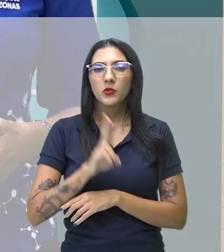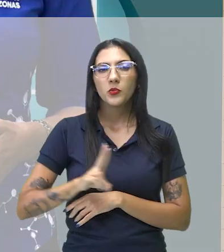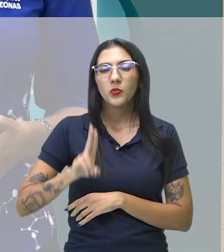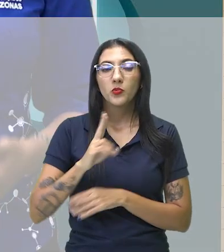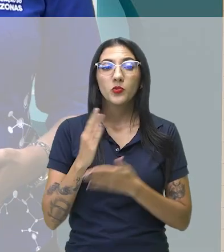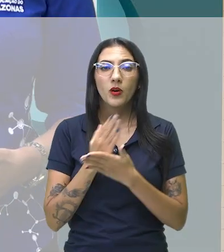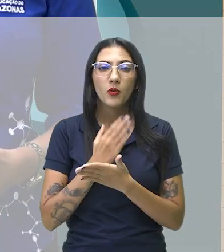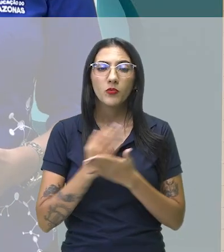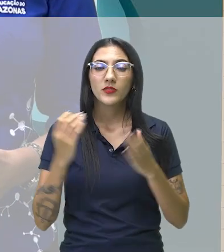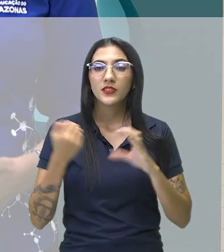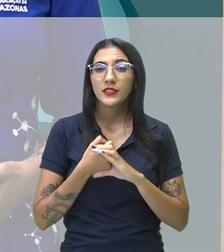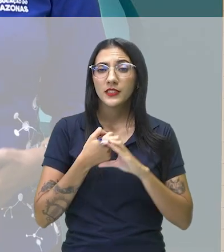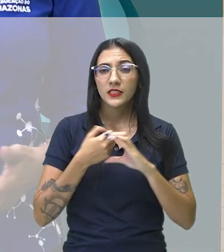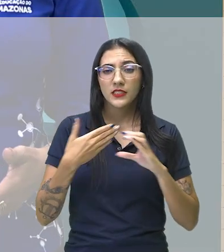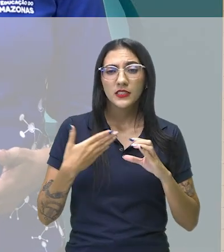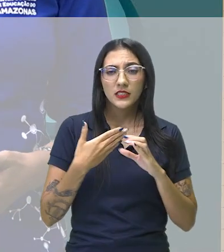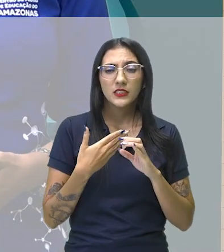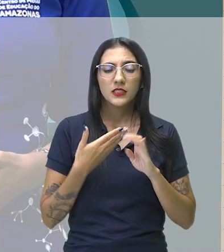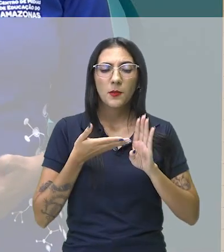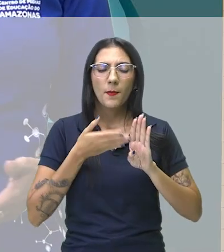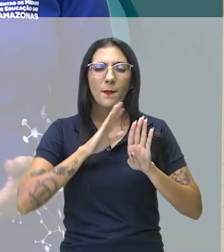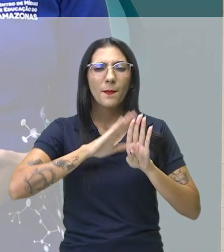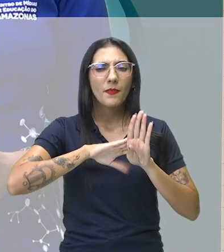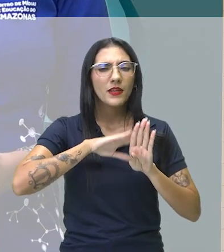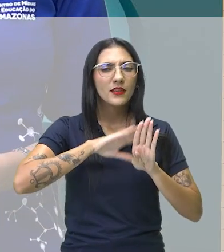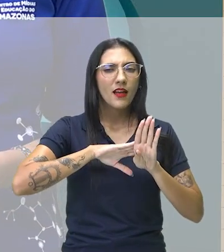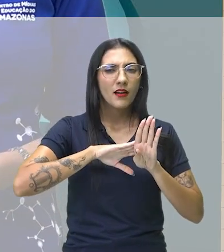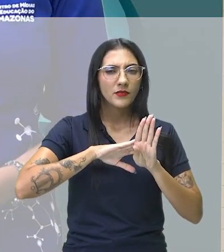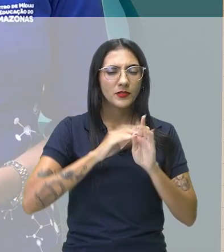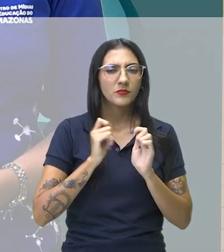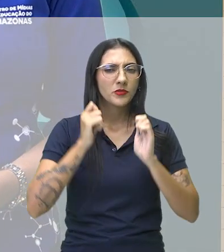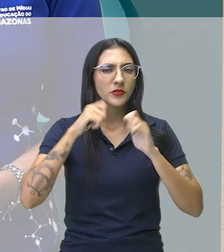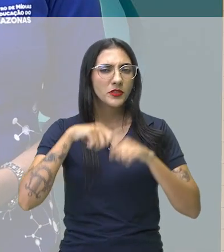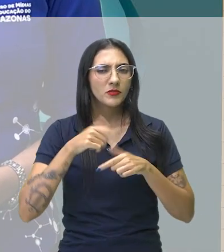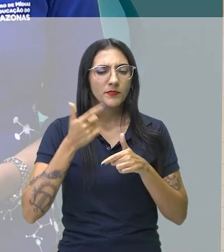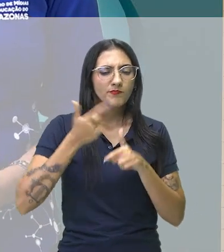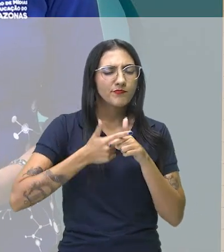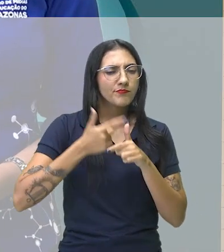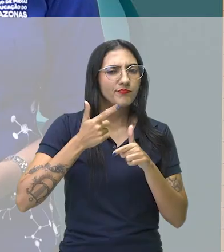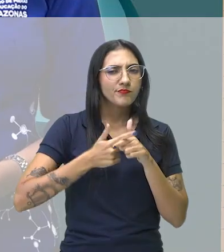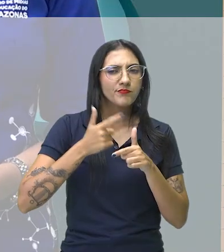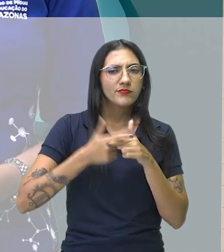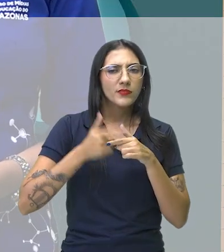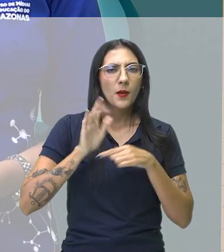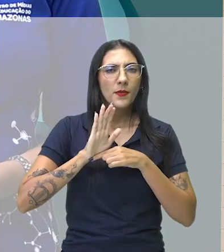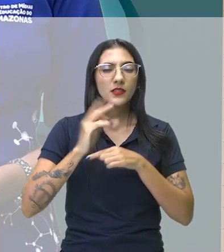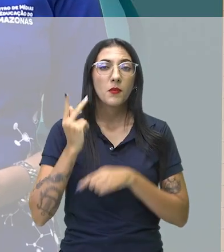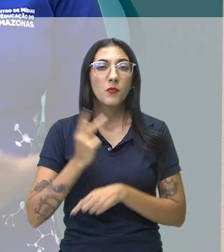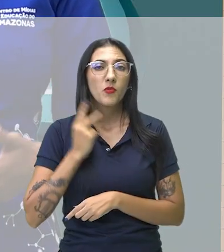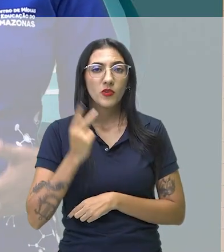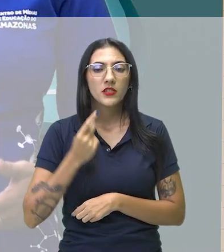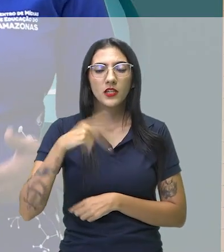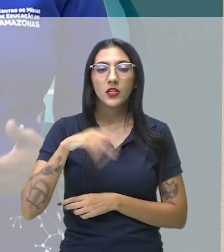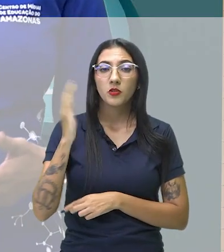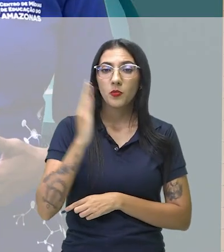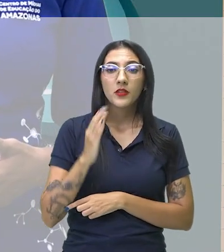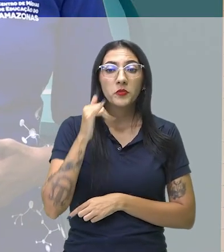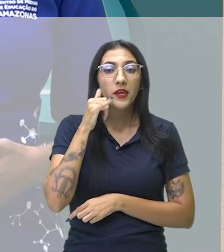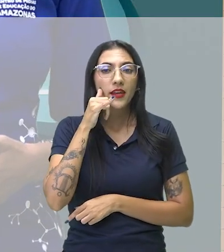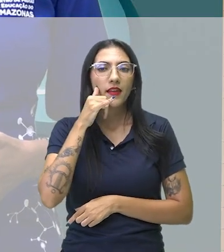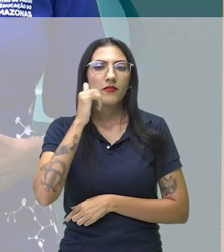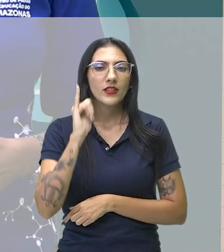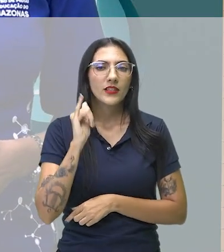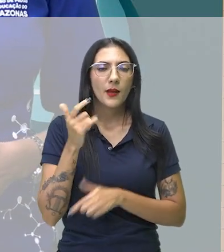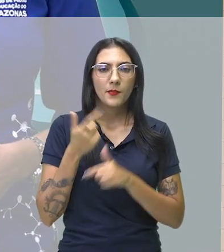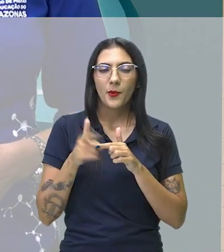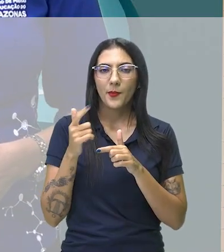de alegorias. Essa foi a forma encontrada para criticar a realidade política do Brasil e fugir da